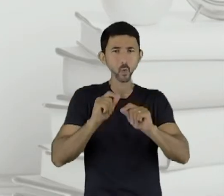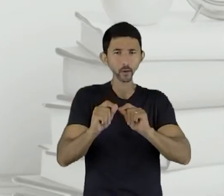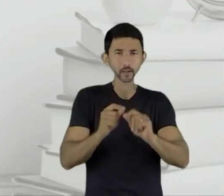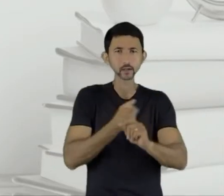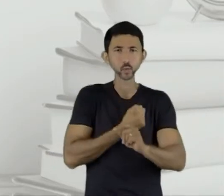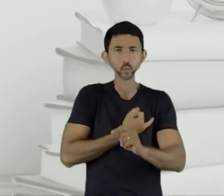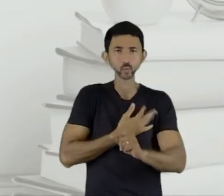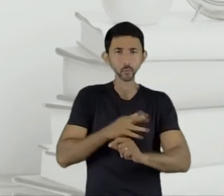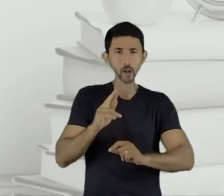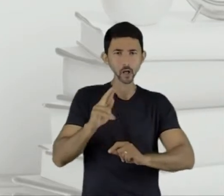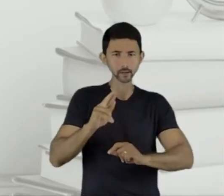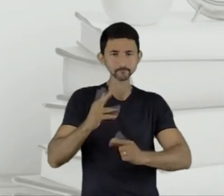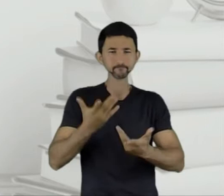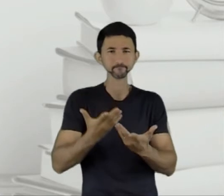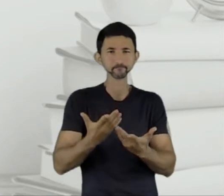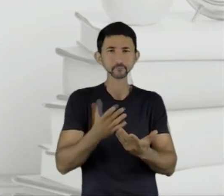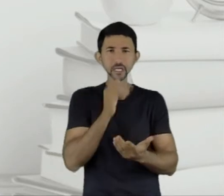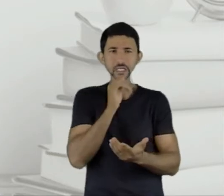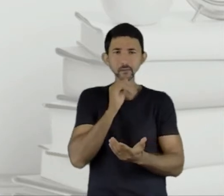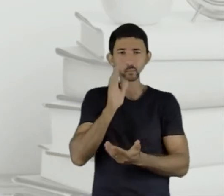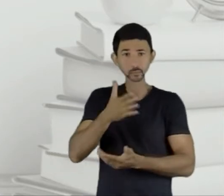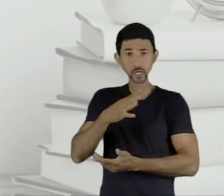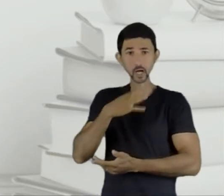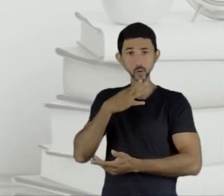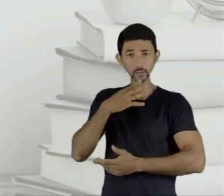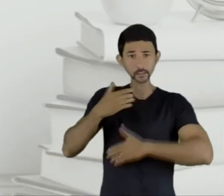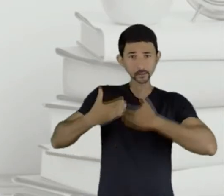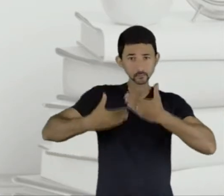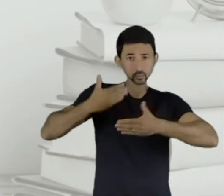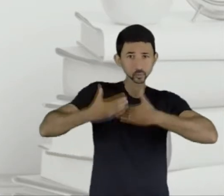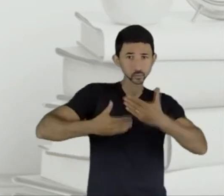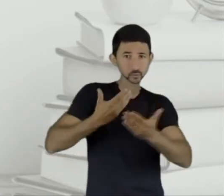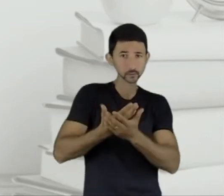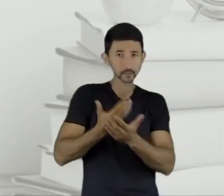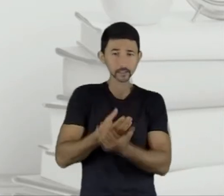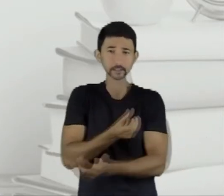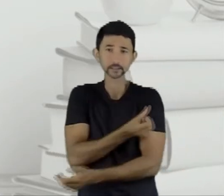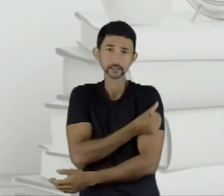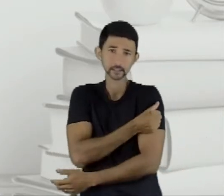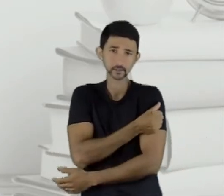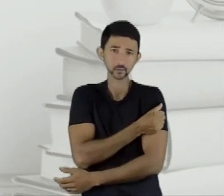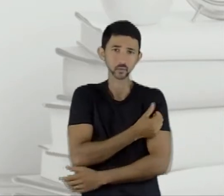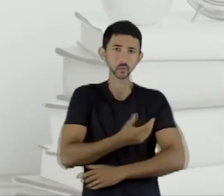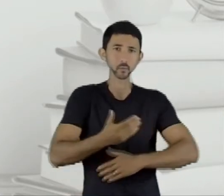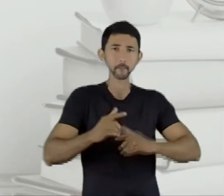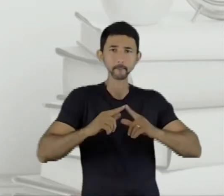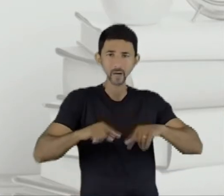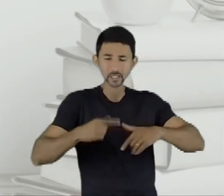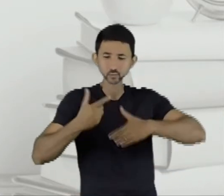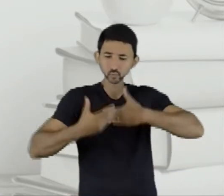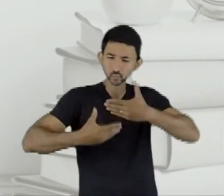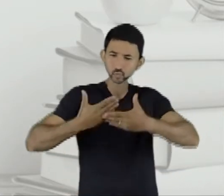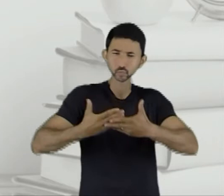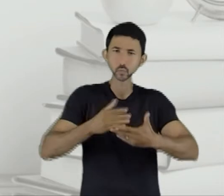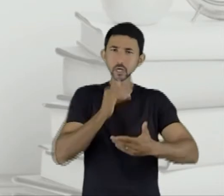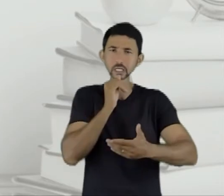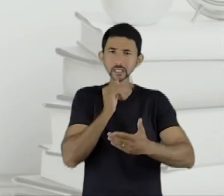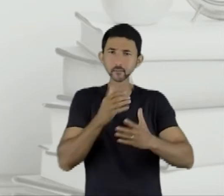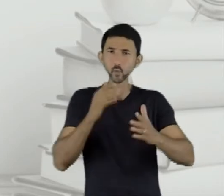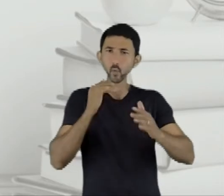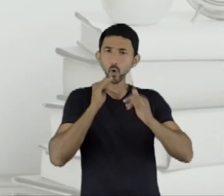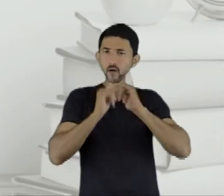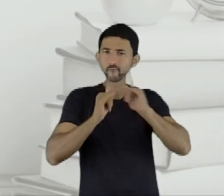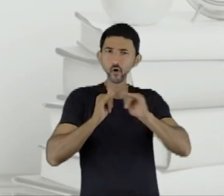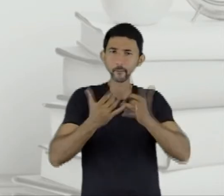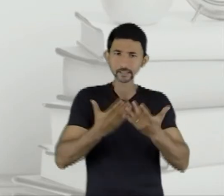números racionais. Na verdade, você já começa a trabalhar com eles no sexto ano, só que não é passado para você essa